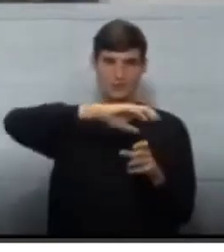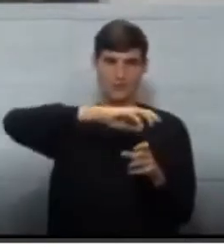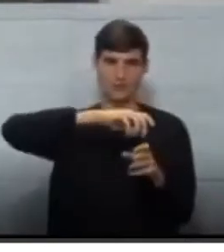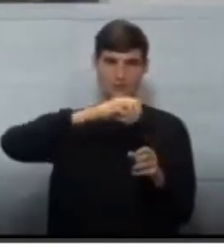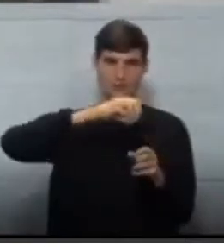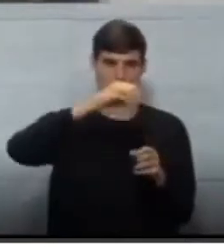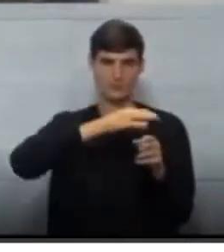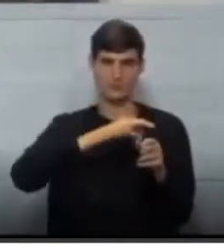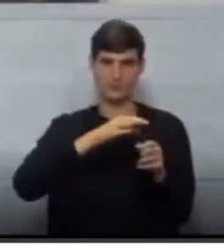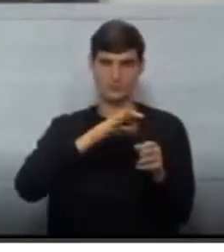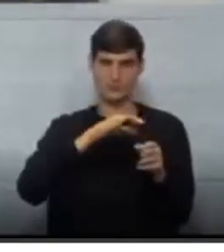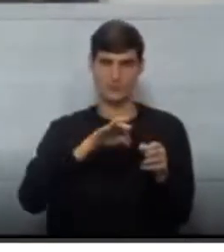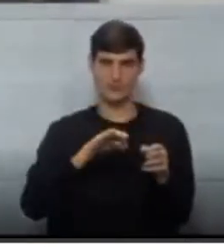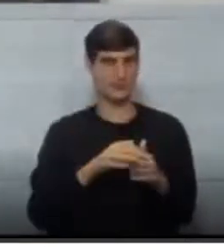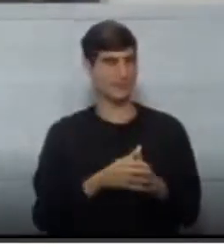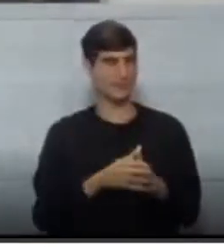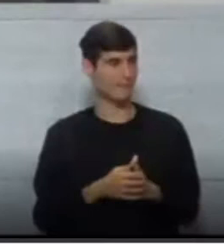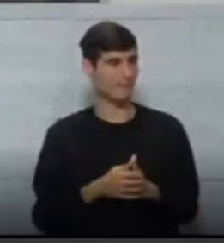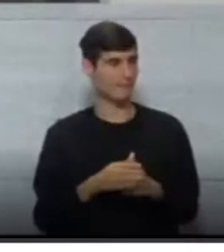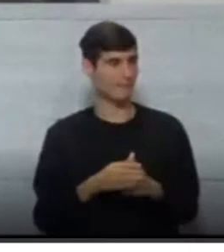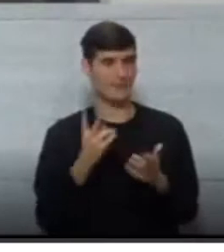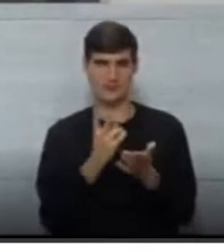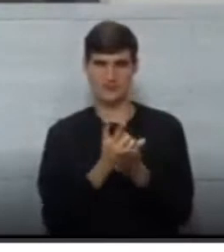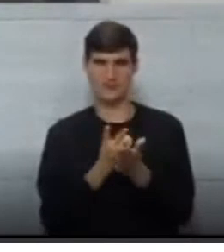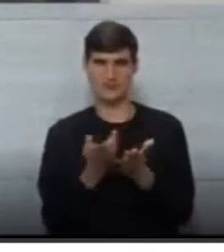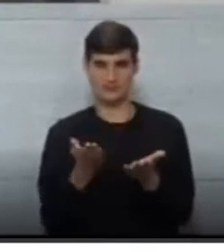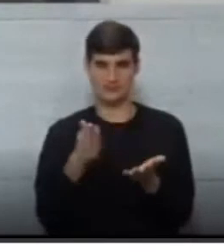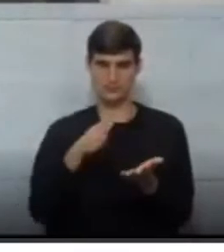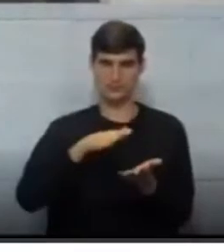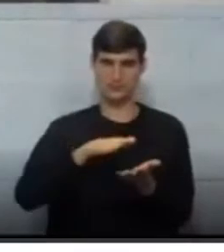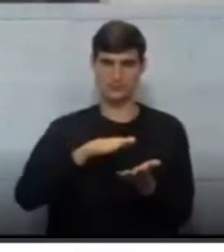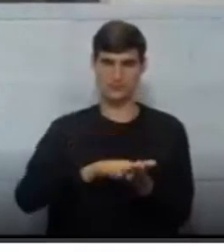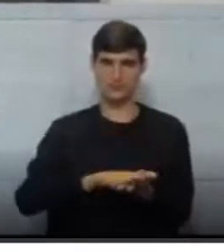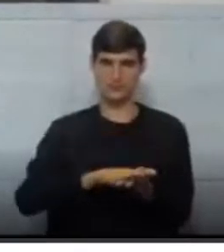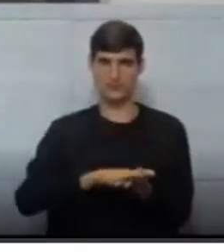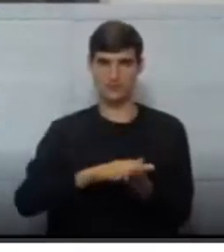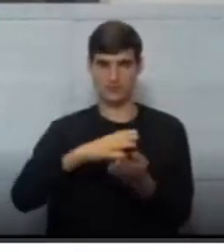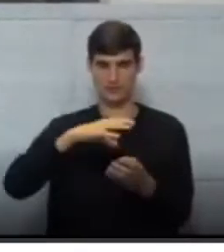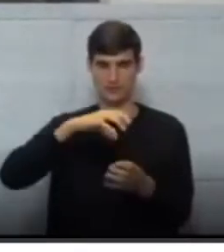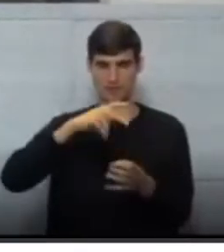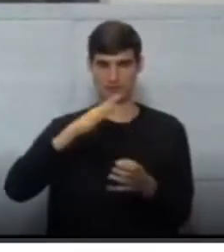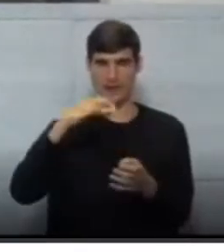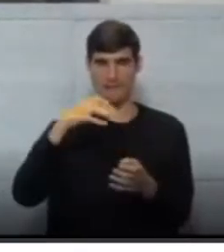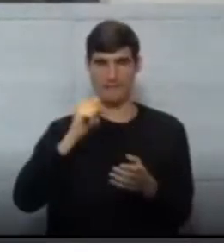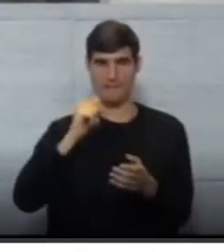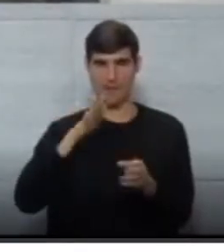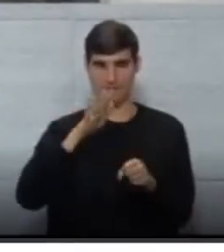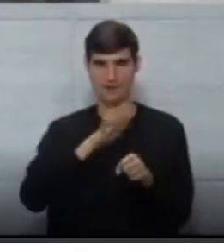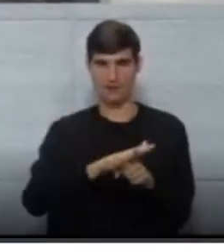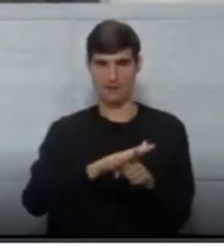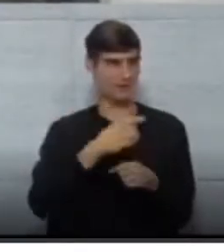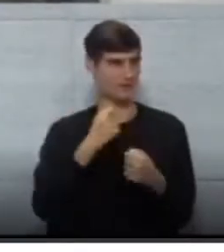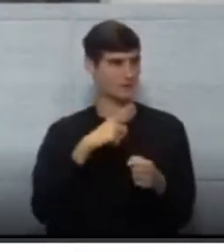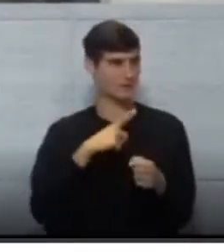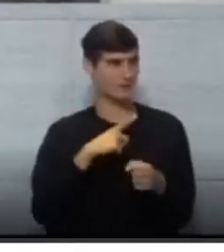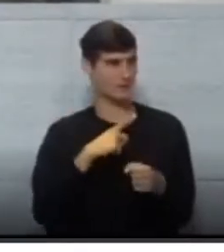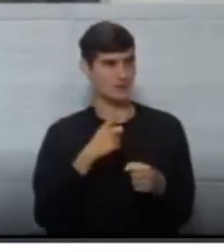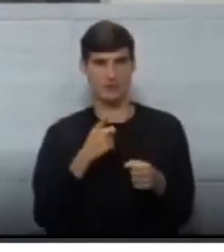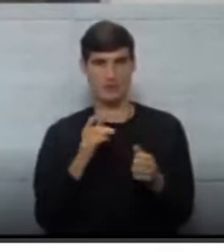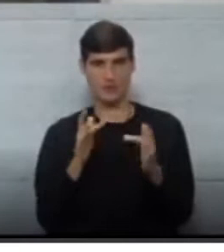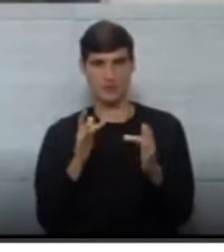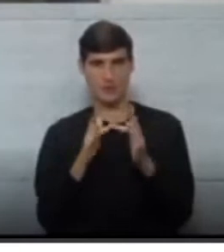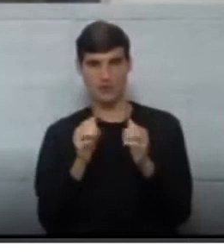na bancada também a placa virada com a boca para baixo. Então a tampa tem que ficar em contato com a bancada para que a hora que a gente